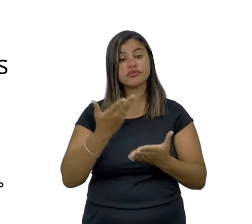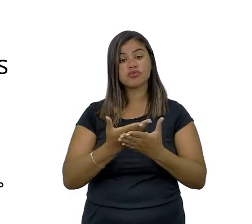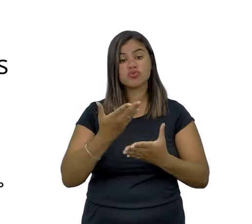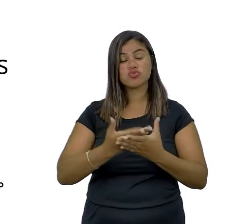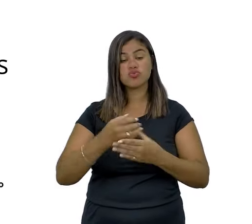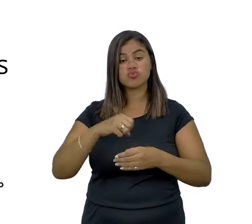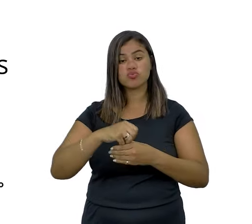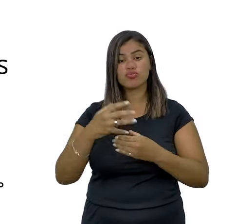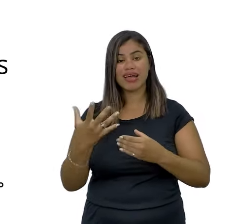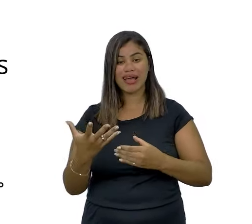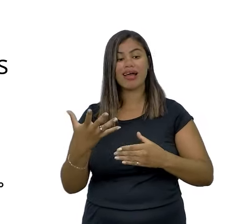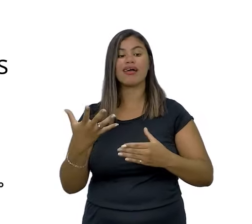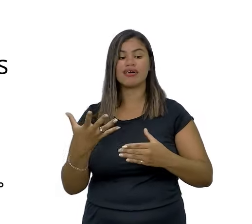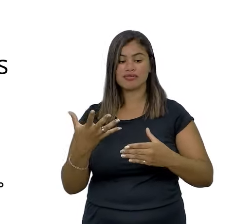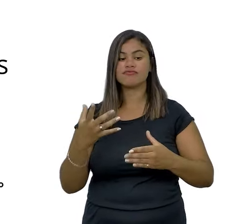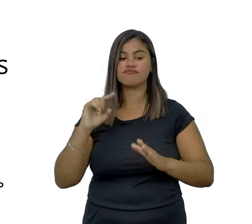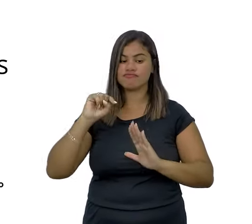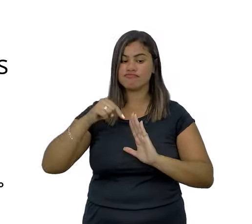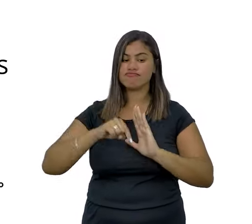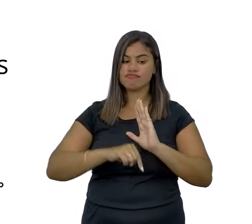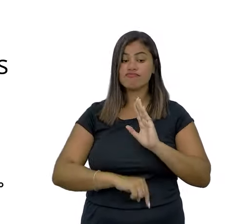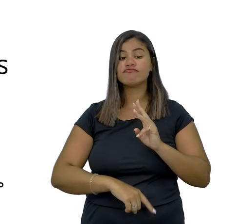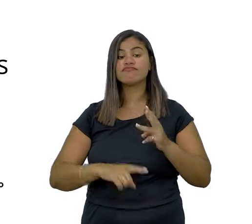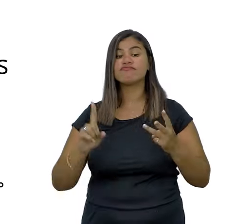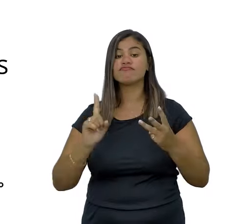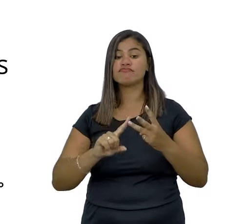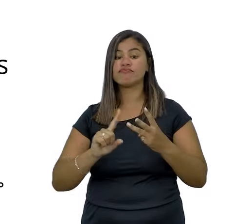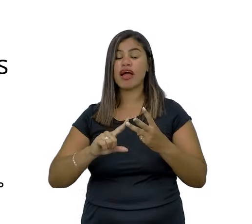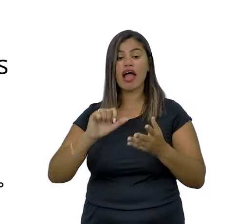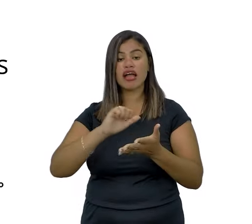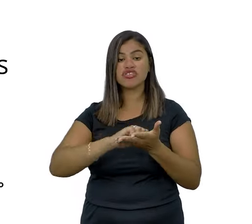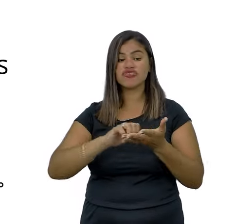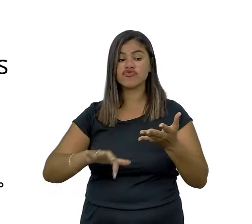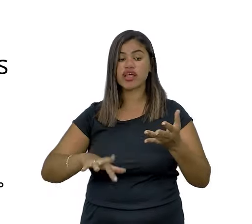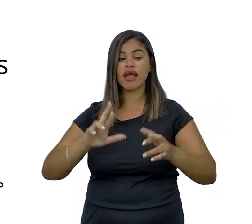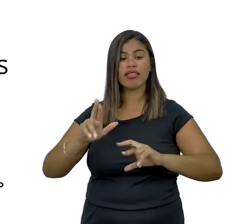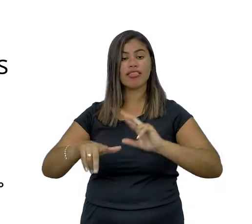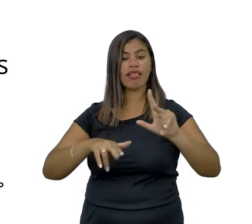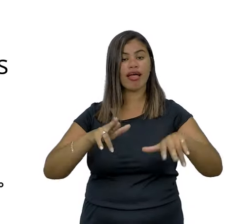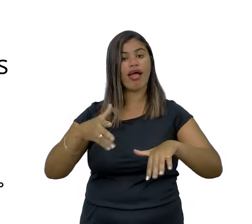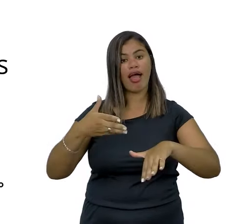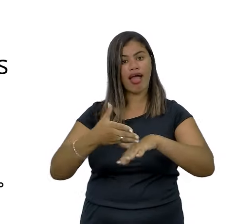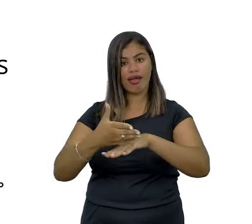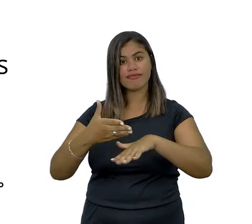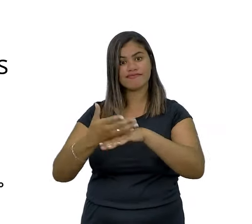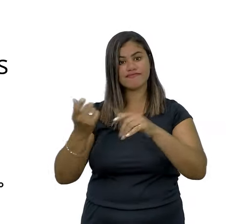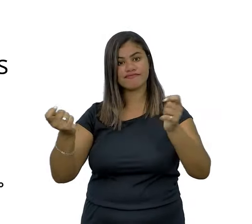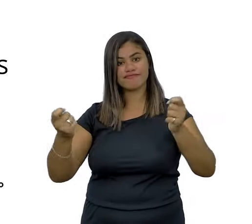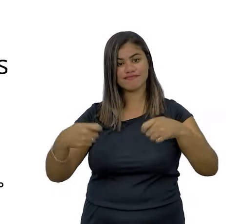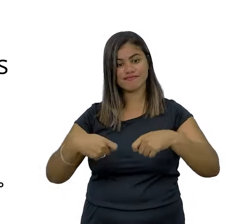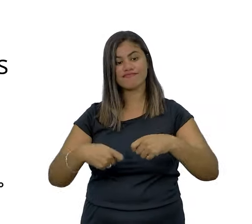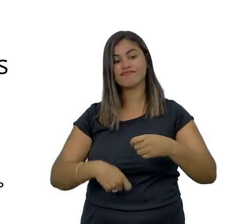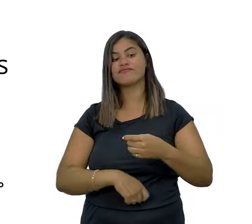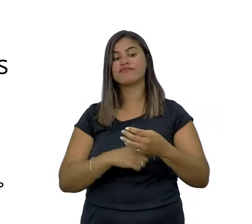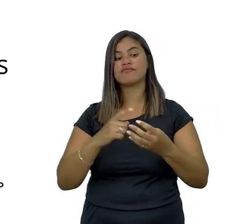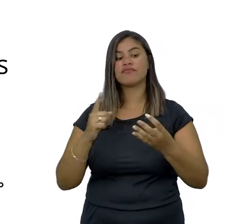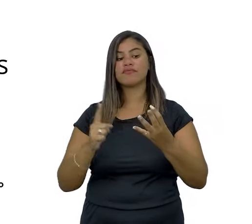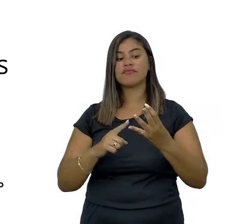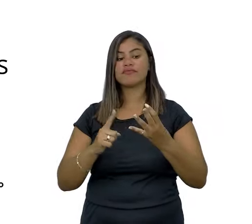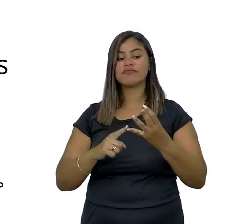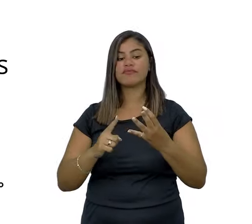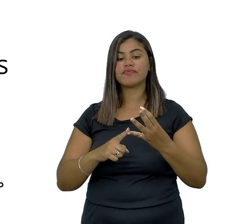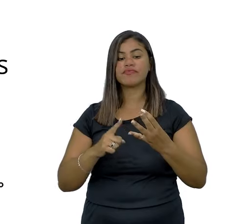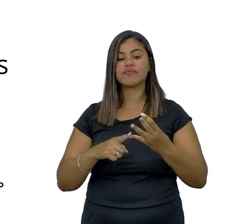o acesso a diferentes atividades para que as crianças possam aí ter maiores recursos para o trabalho didático.